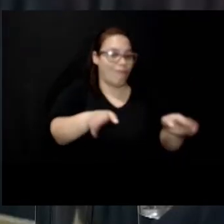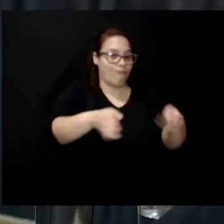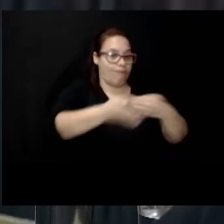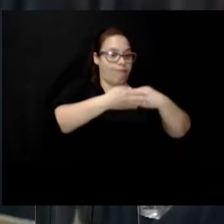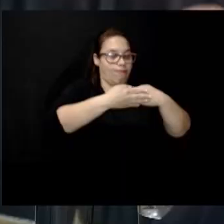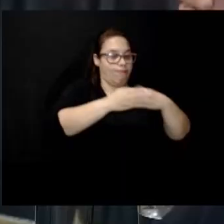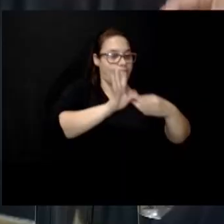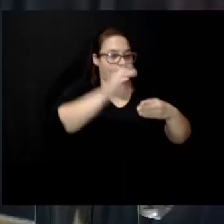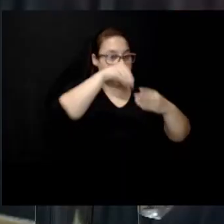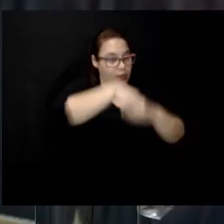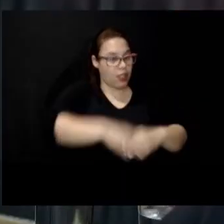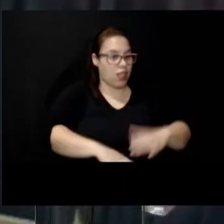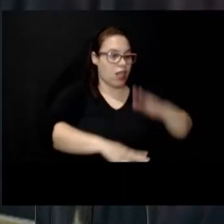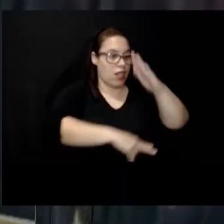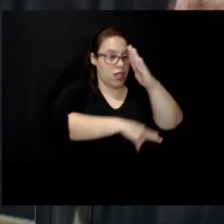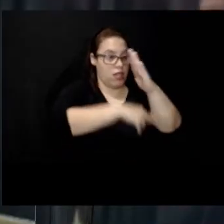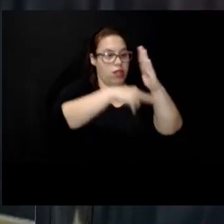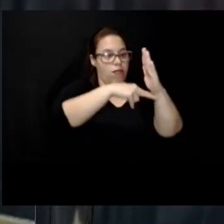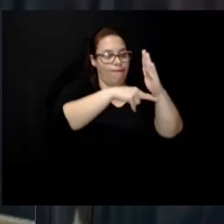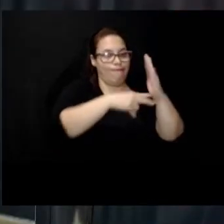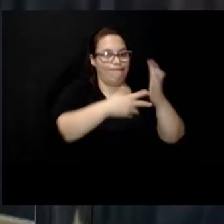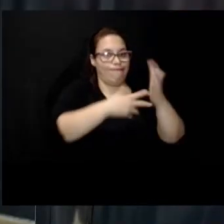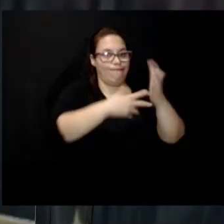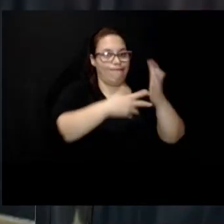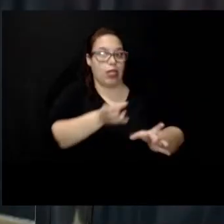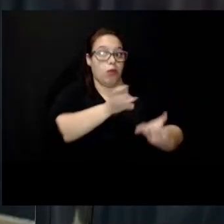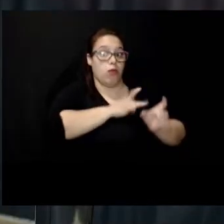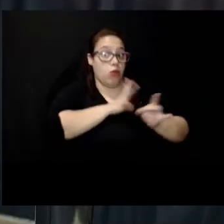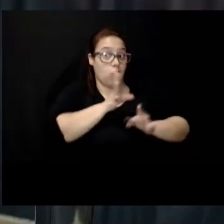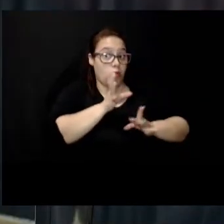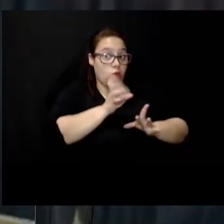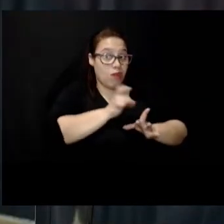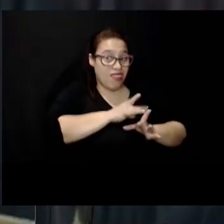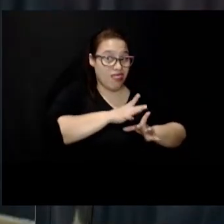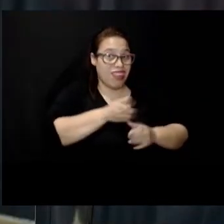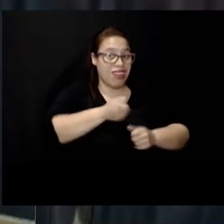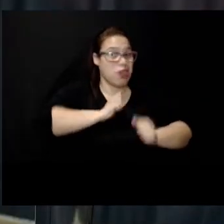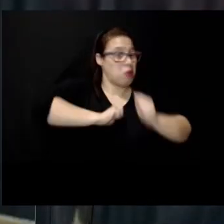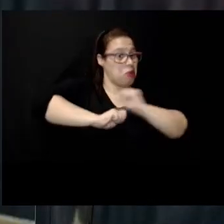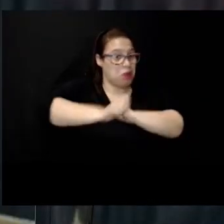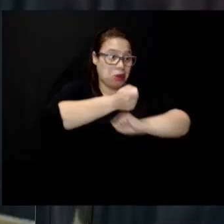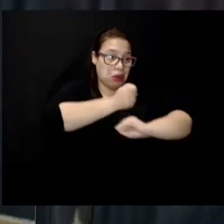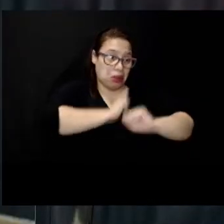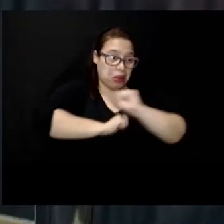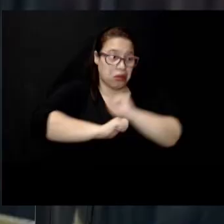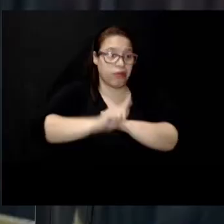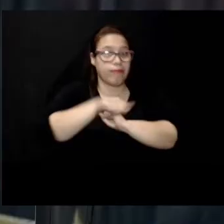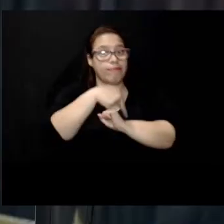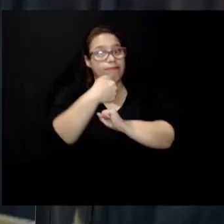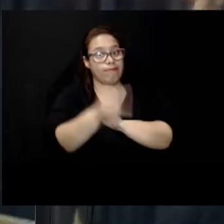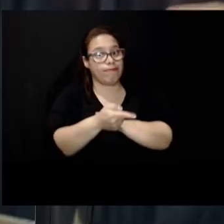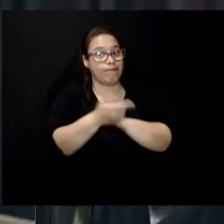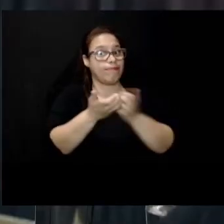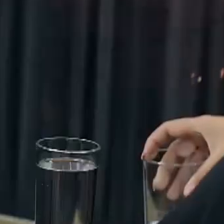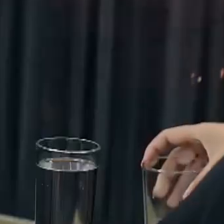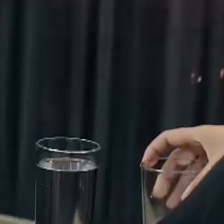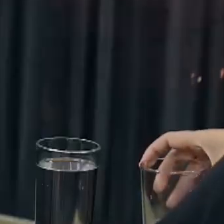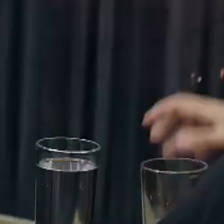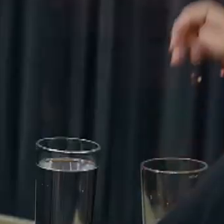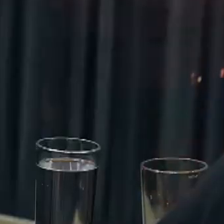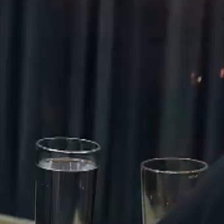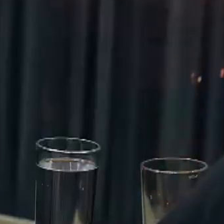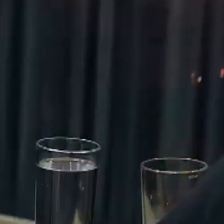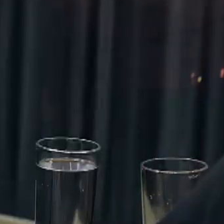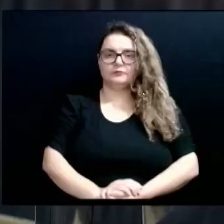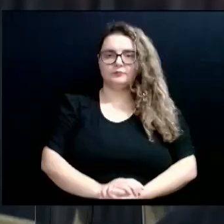ela experimenta ali uma situação de muito medo, de muita ansiedade. E aí, depois disso, ela não quer mais andar de elevador, porque ela